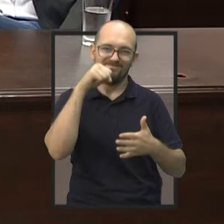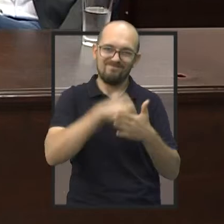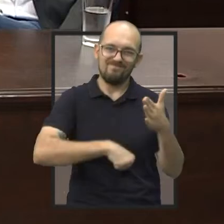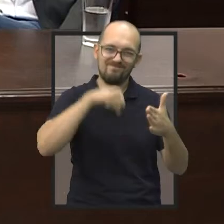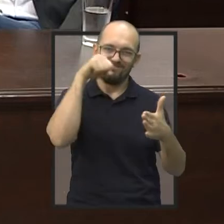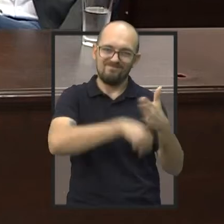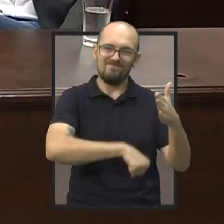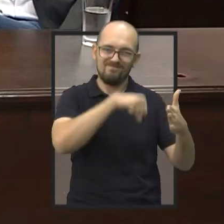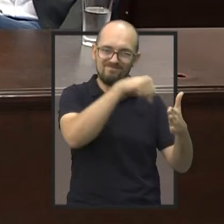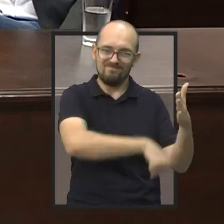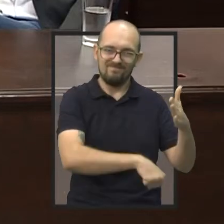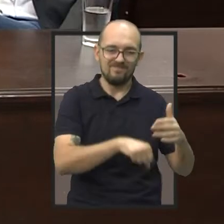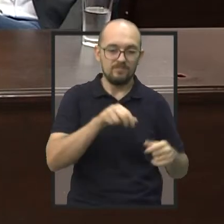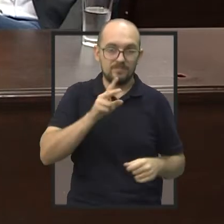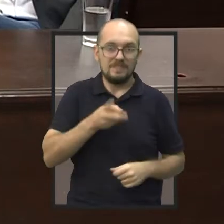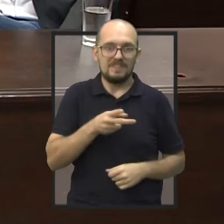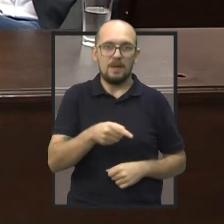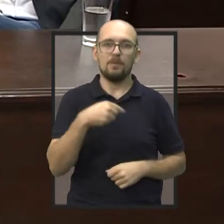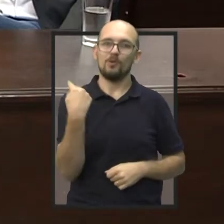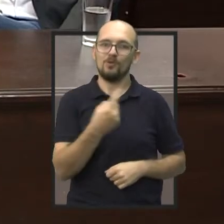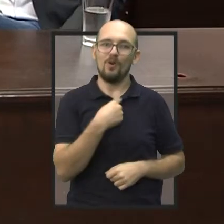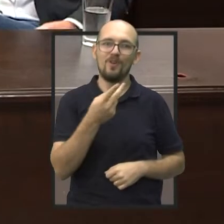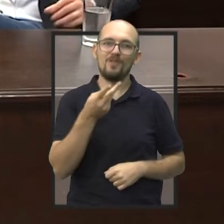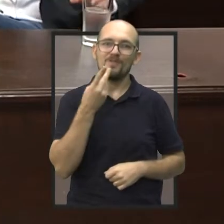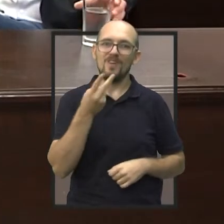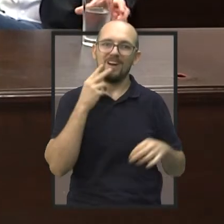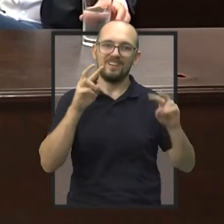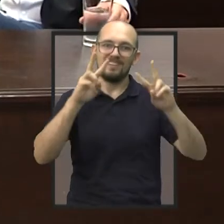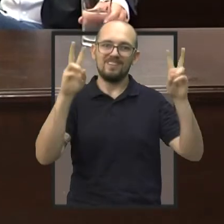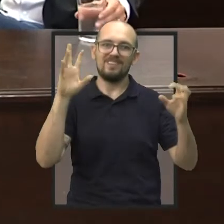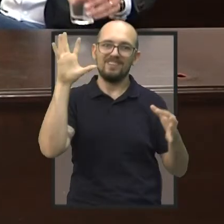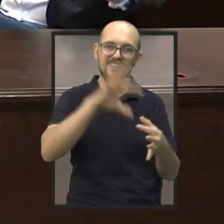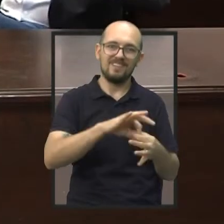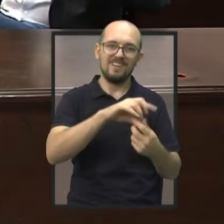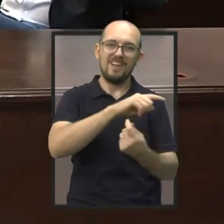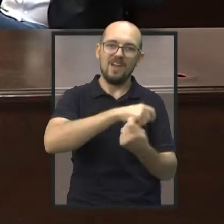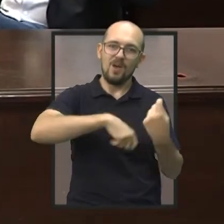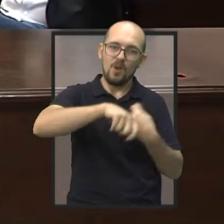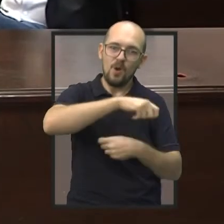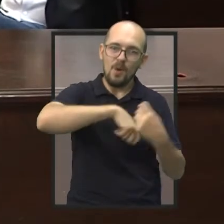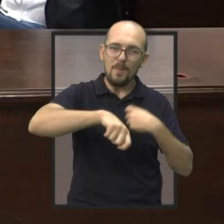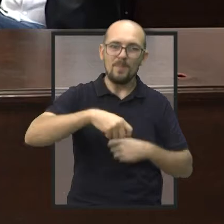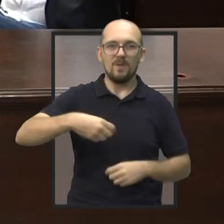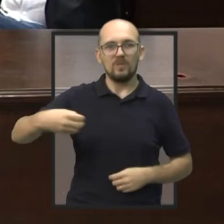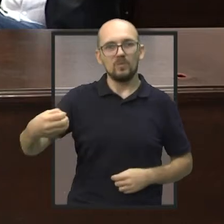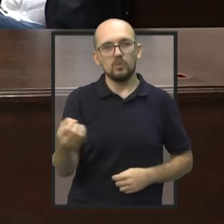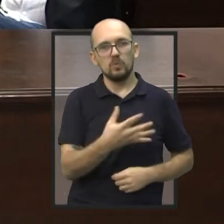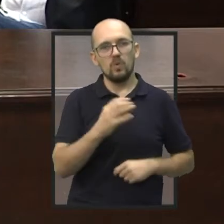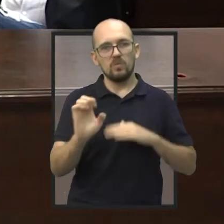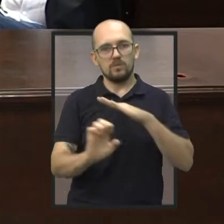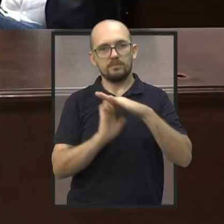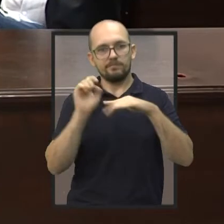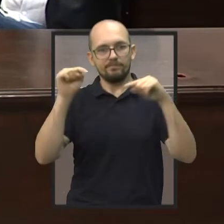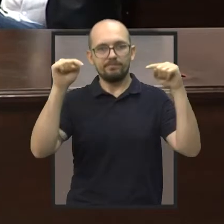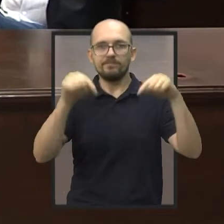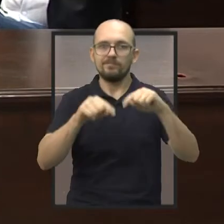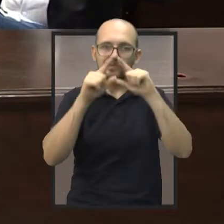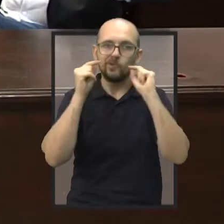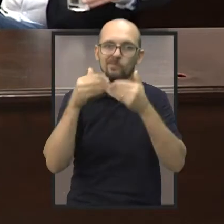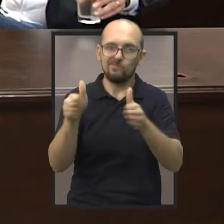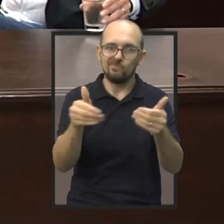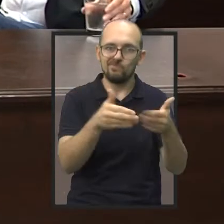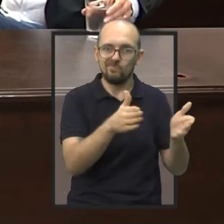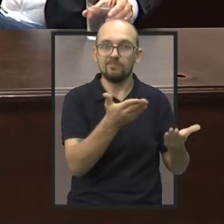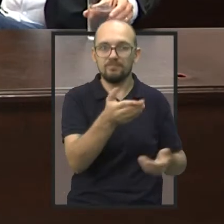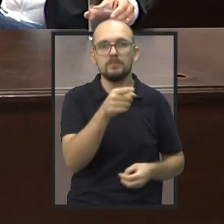acaba destinando boa parte do nosso tempo para falar sobre as questões econômicas, a vinda de novas empresas aqui para a cidade. O senhor que é do